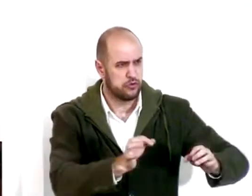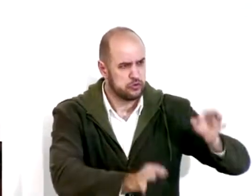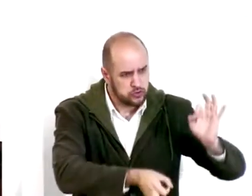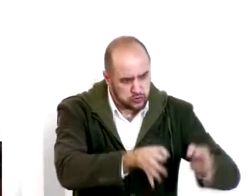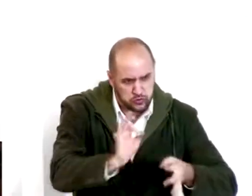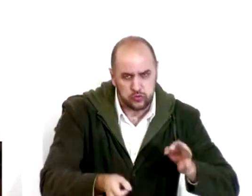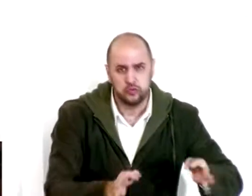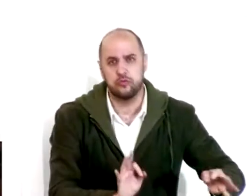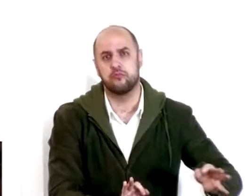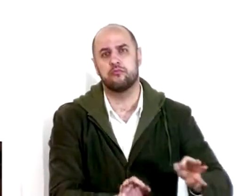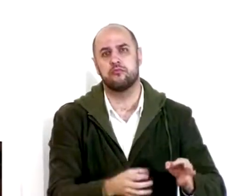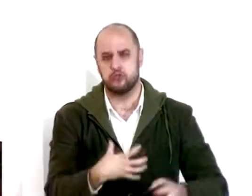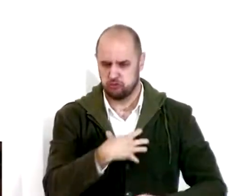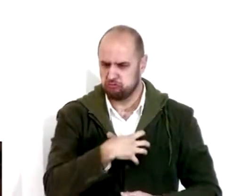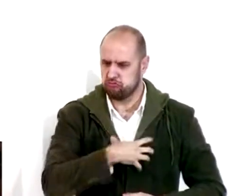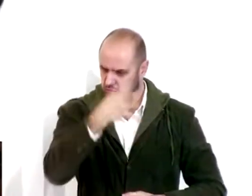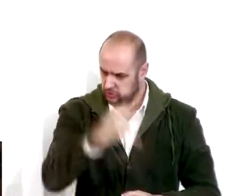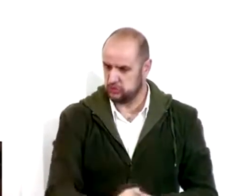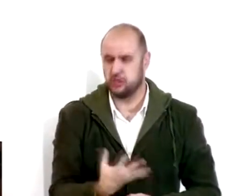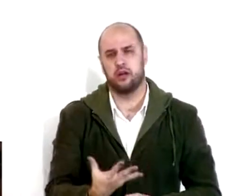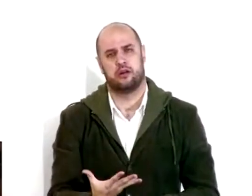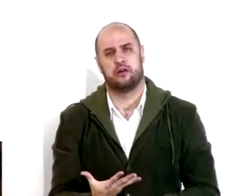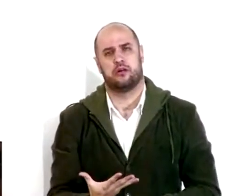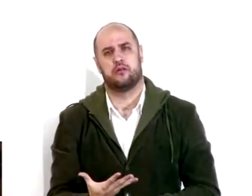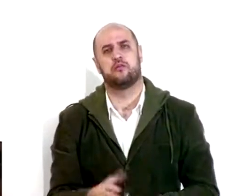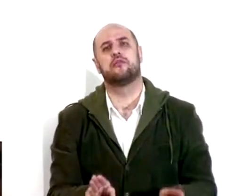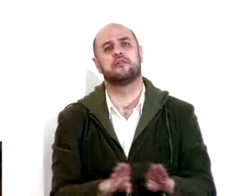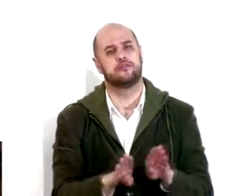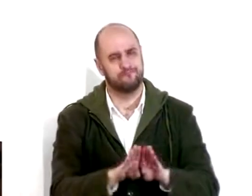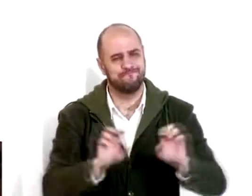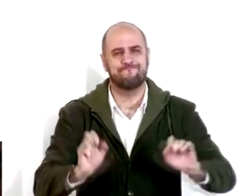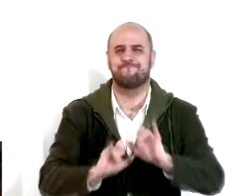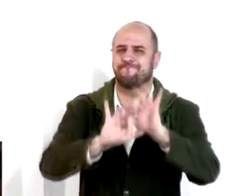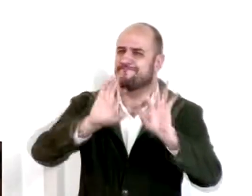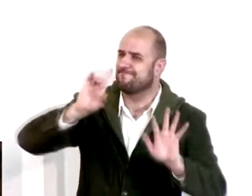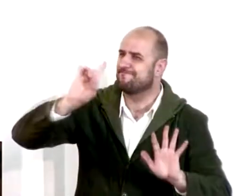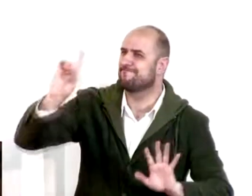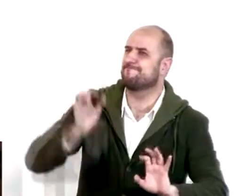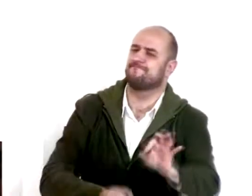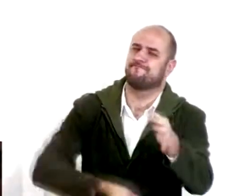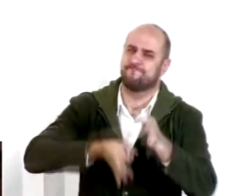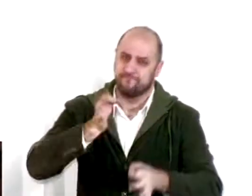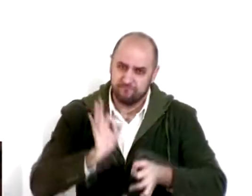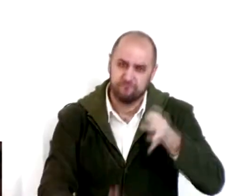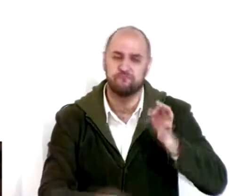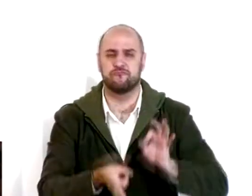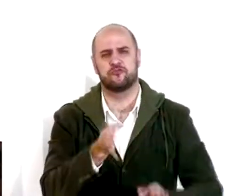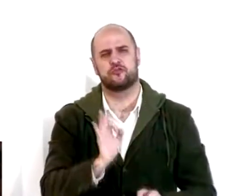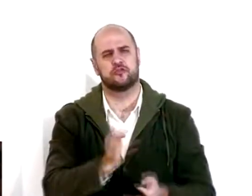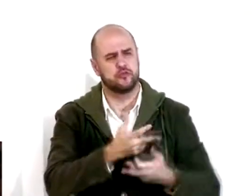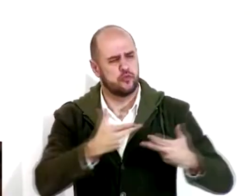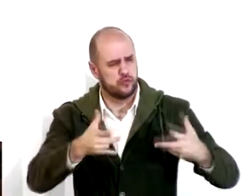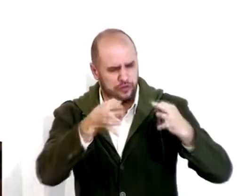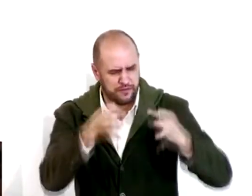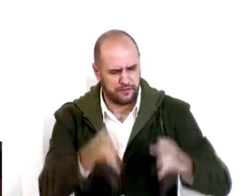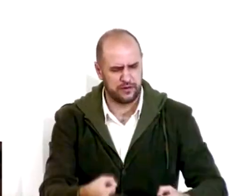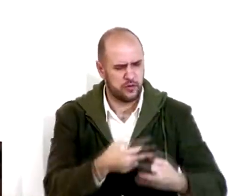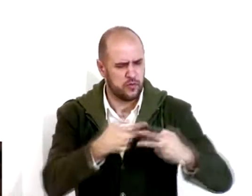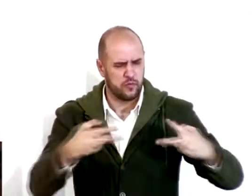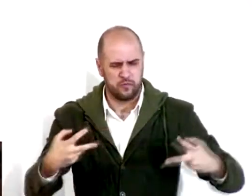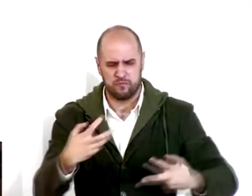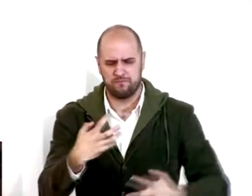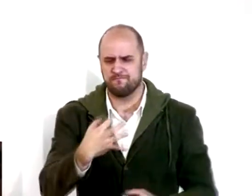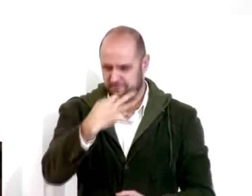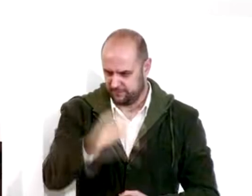humanas de forma justa, correta, e assim Deus seja glorificado com a justiça, com aquilo que é reto, com aquilo que é